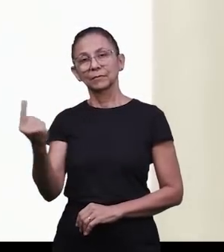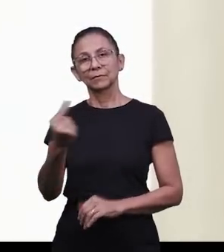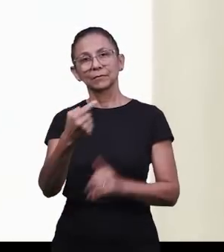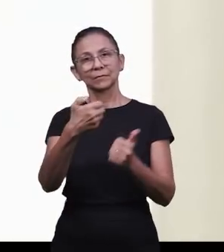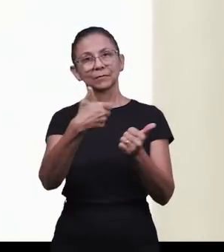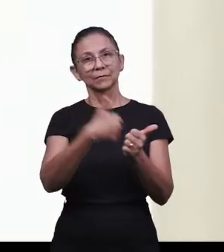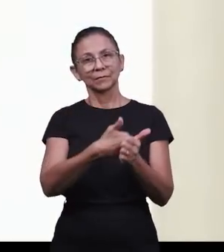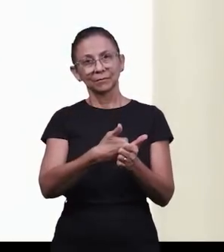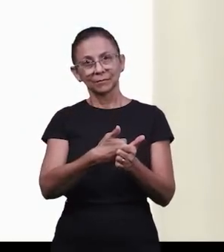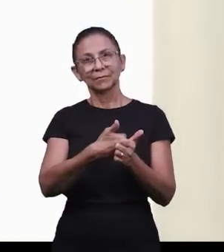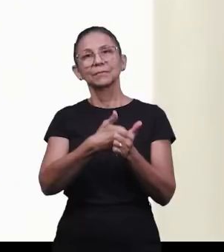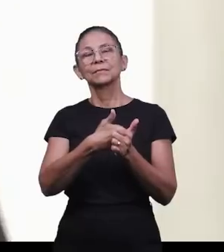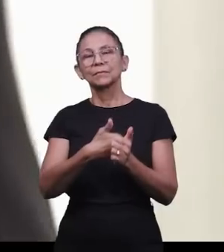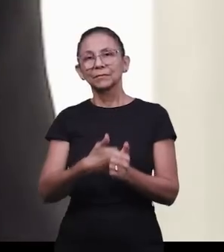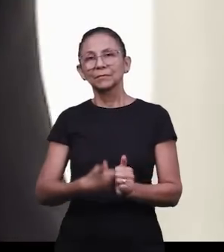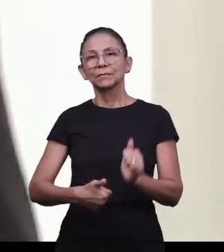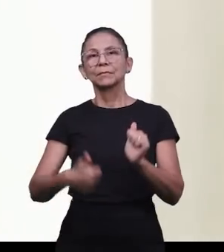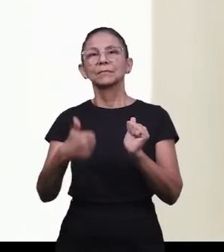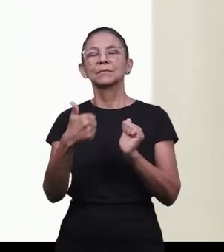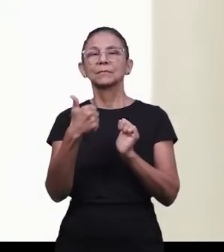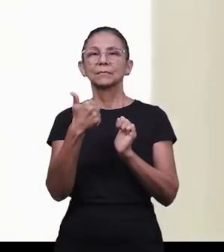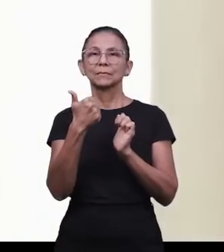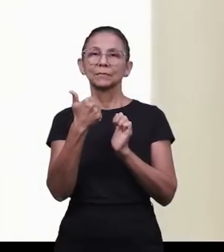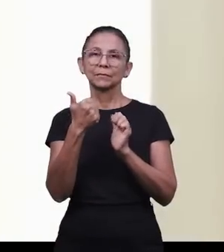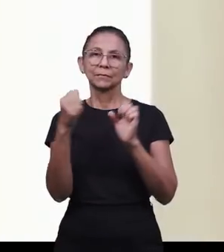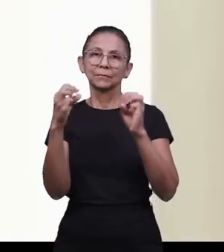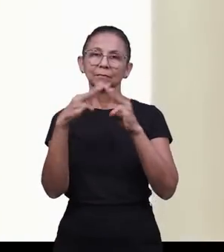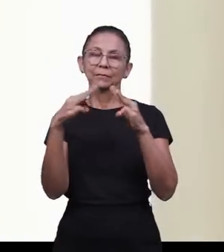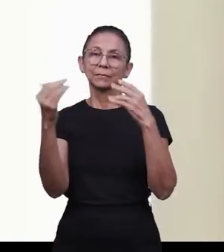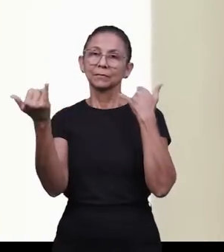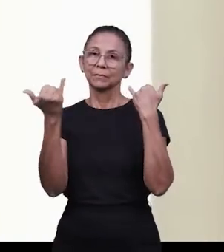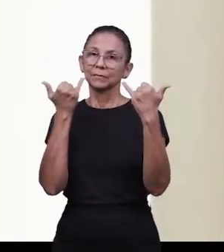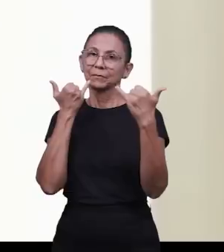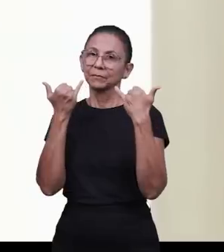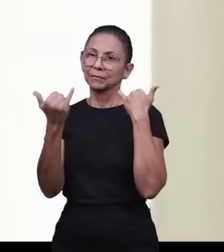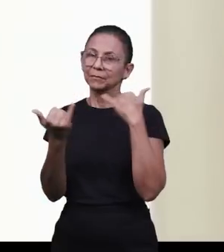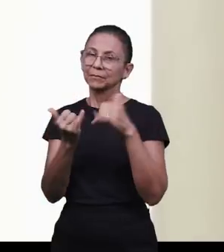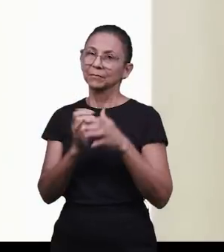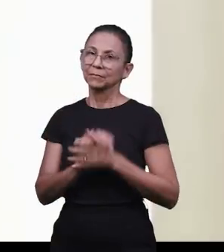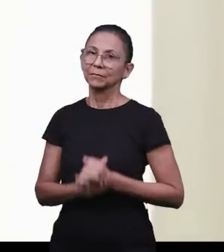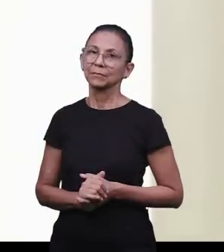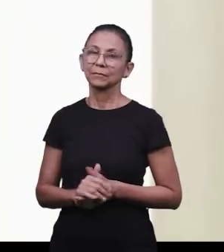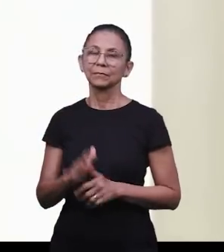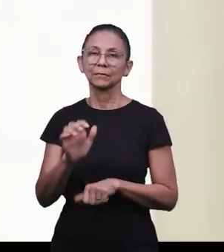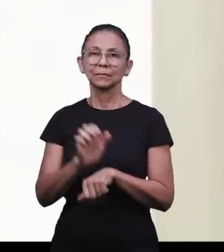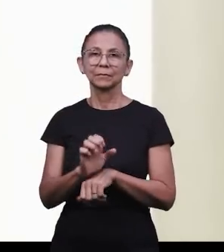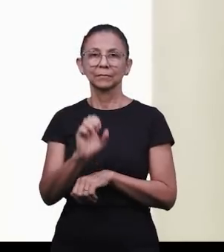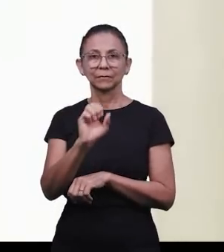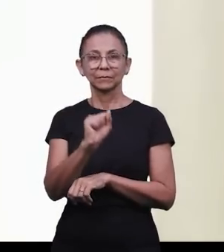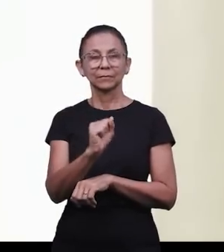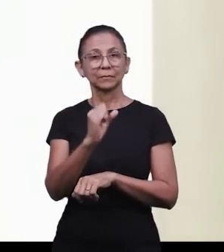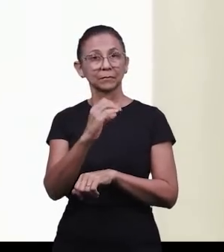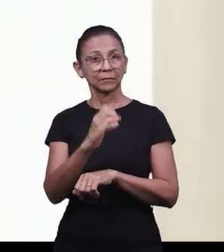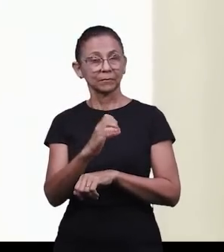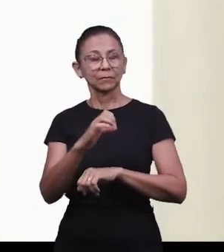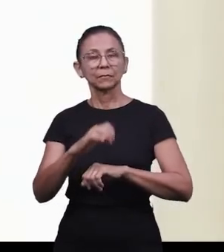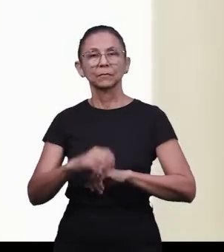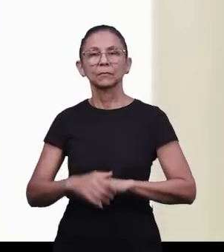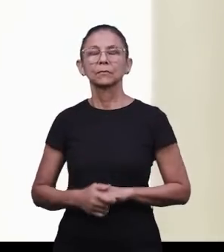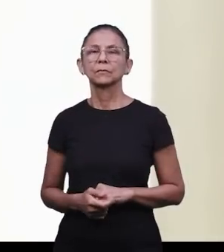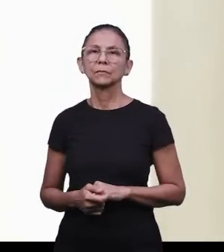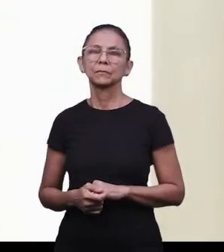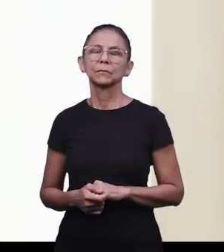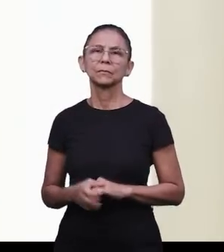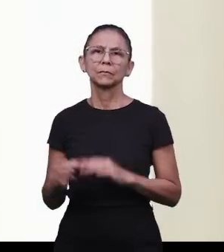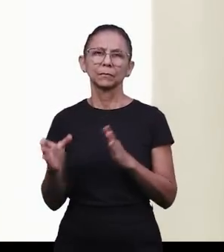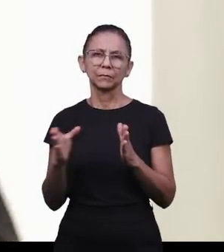os irmãos que nos acompanham em mais uma edição do Manaí News. O estado de Santa